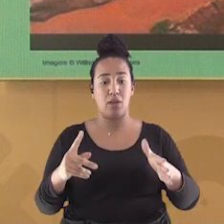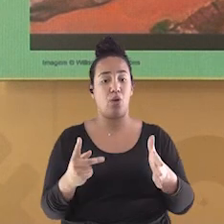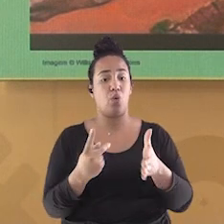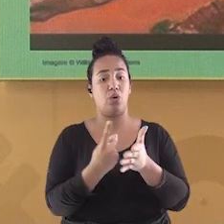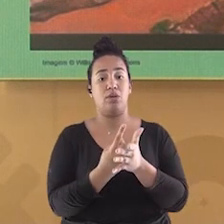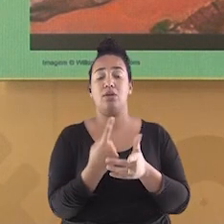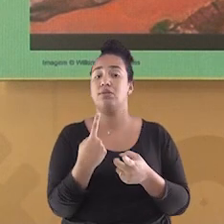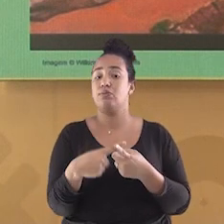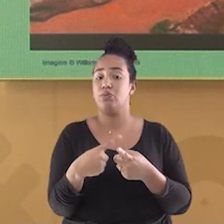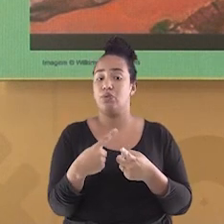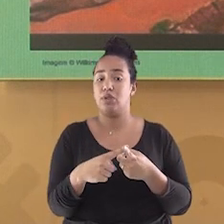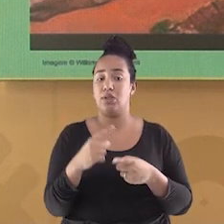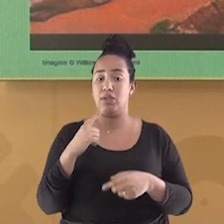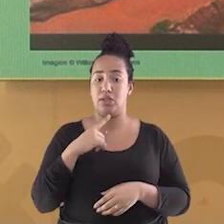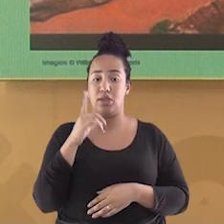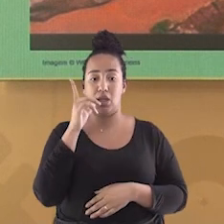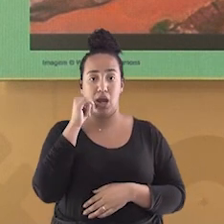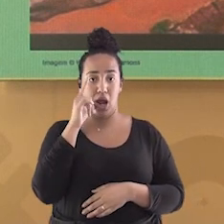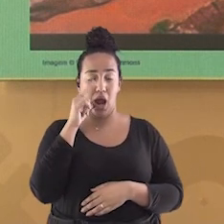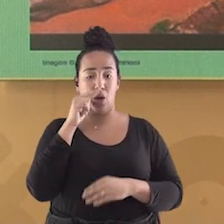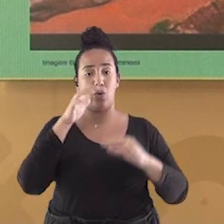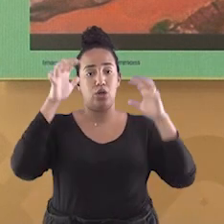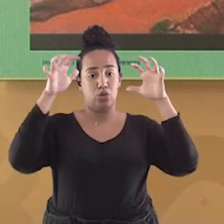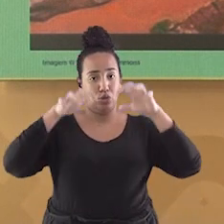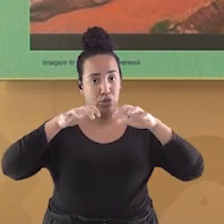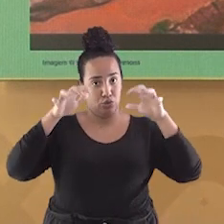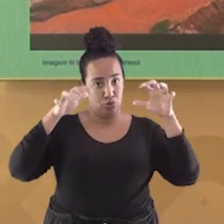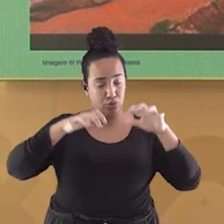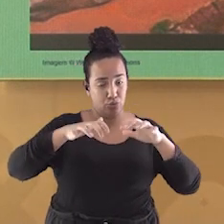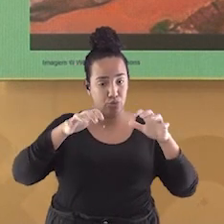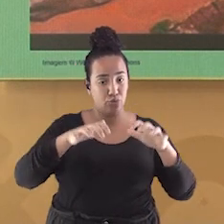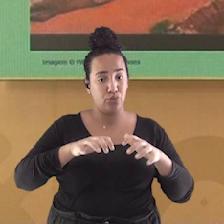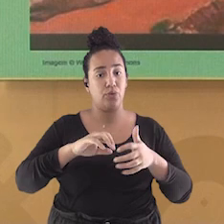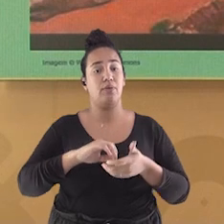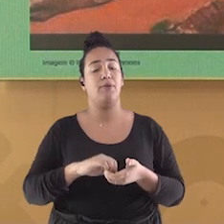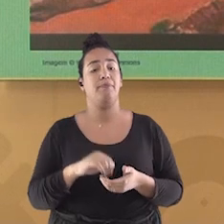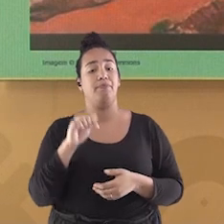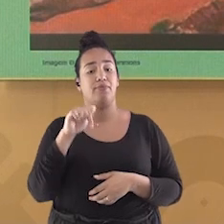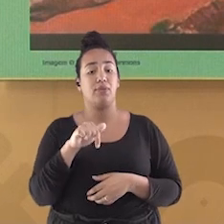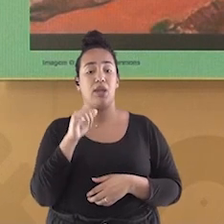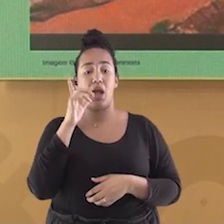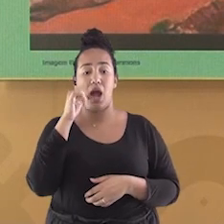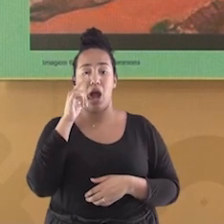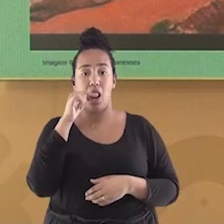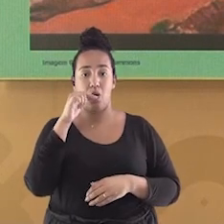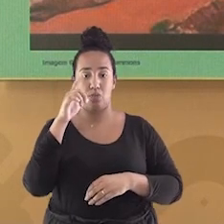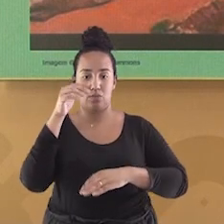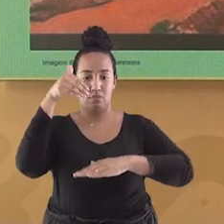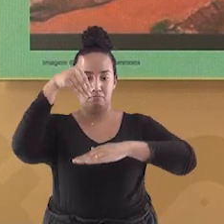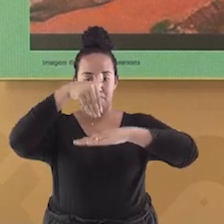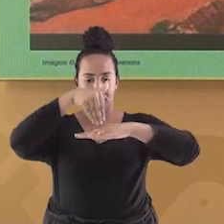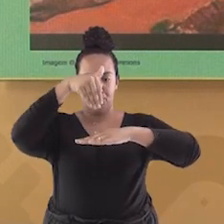por cima, através das águas pluviais, as chuvas, onde essa água vai